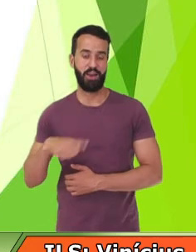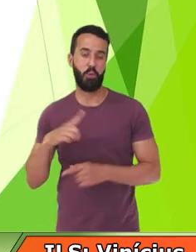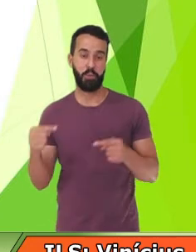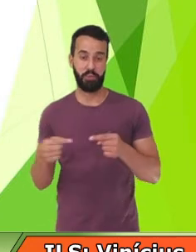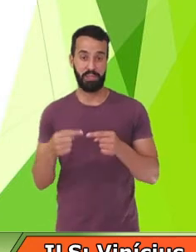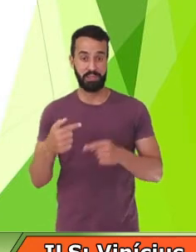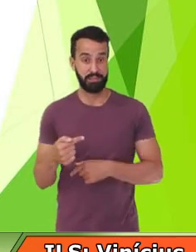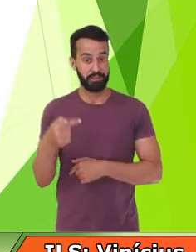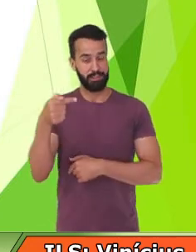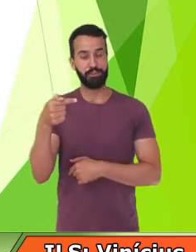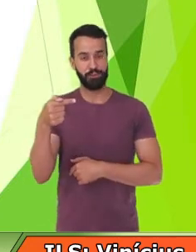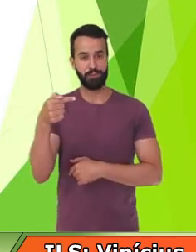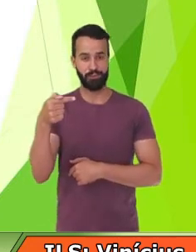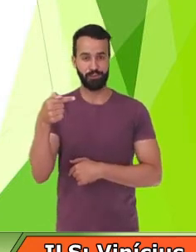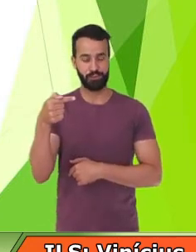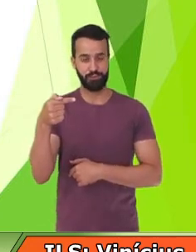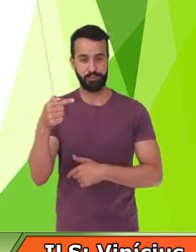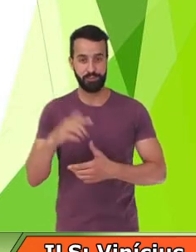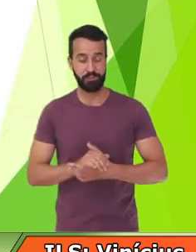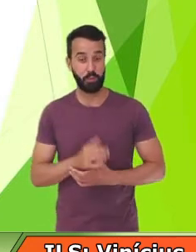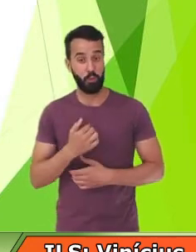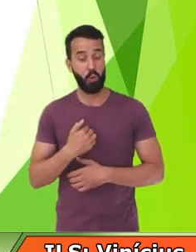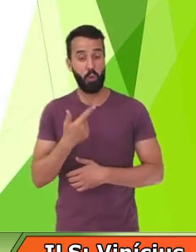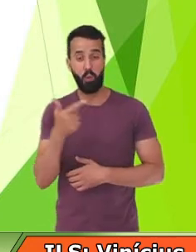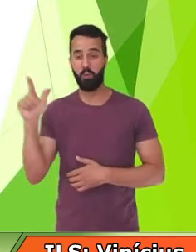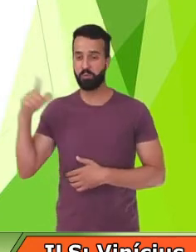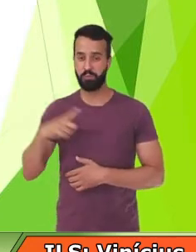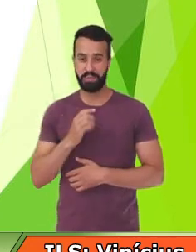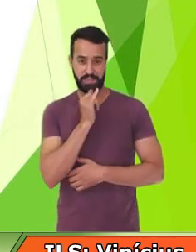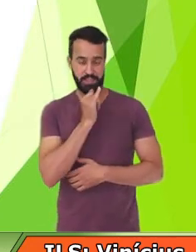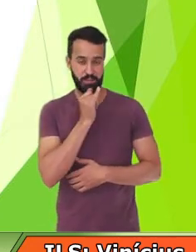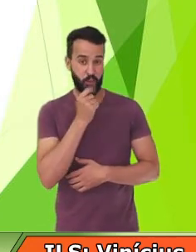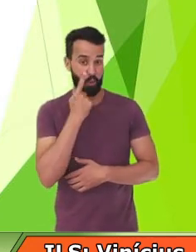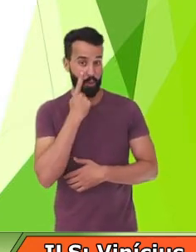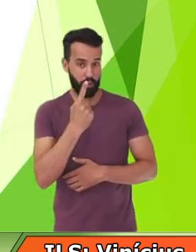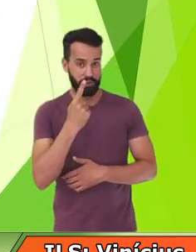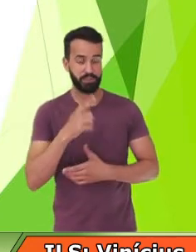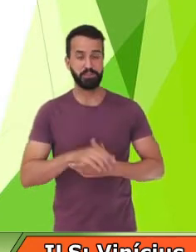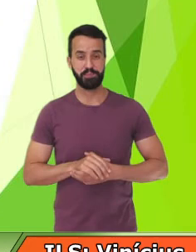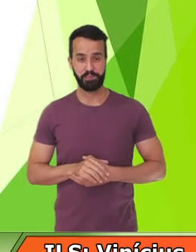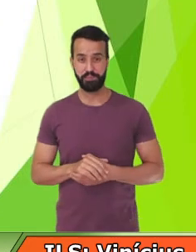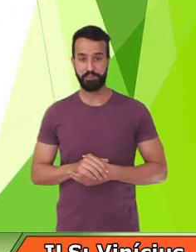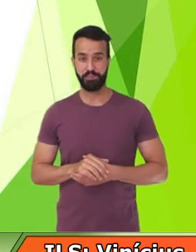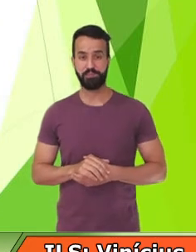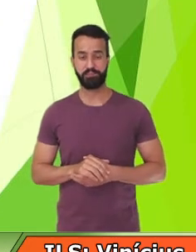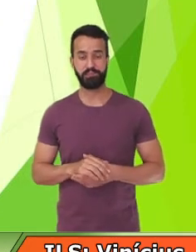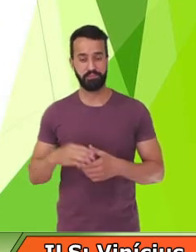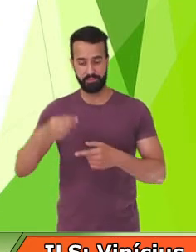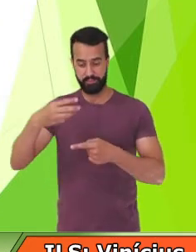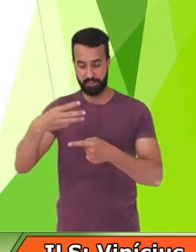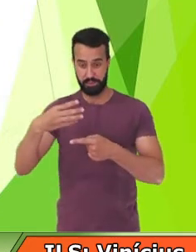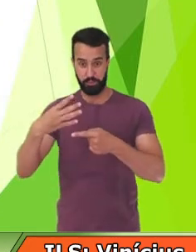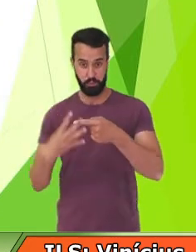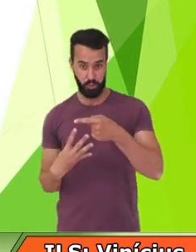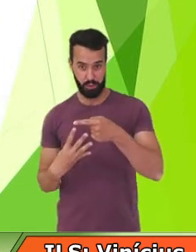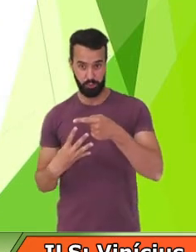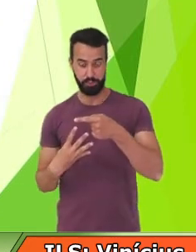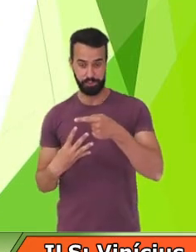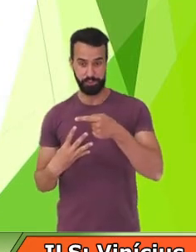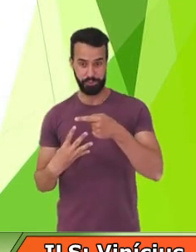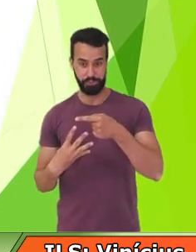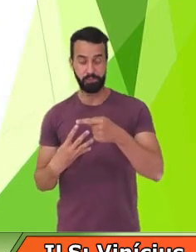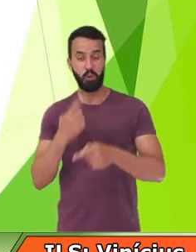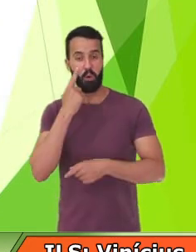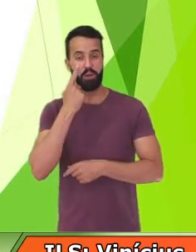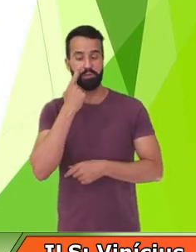décimos. Vejamos outro exemplo. Aqui nós temos a fração 3 quartos. Uma